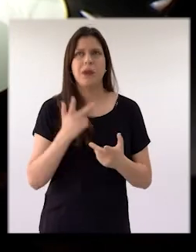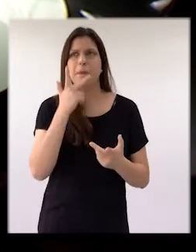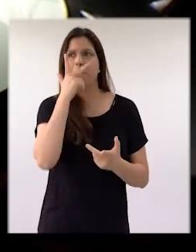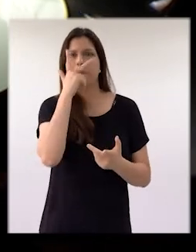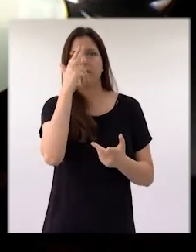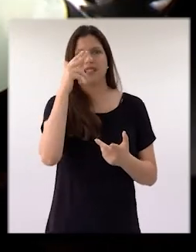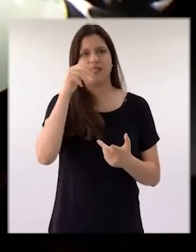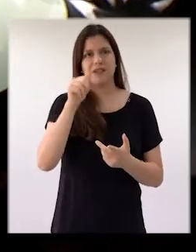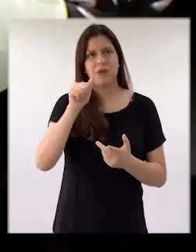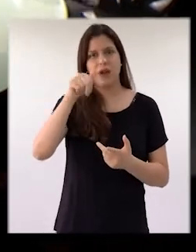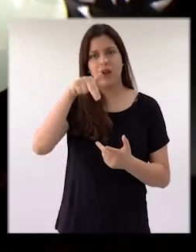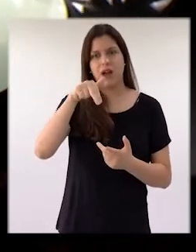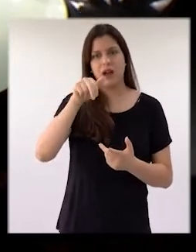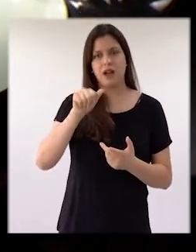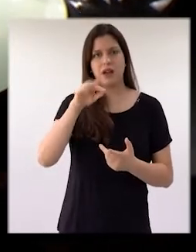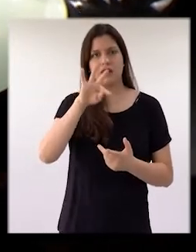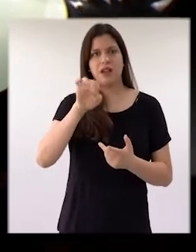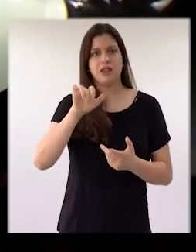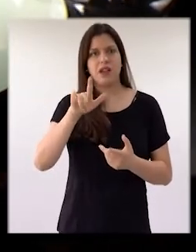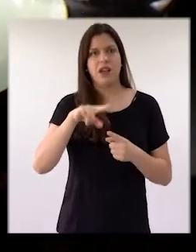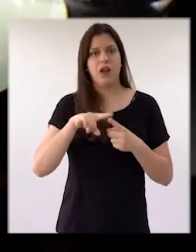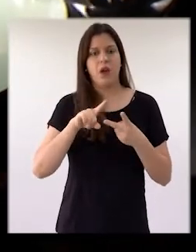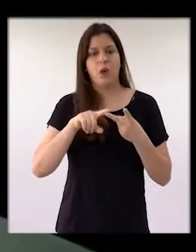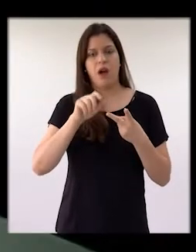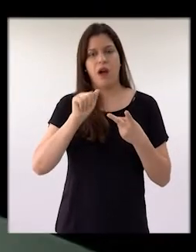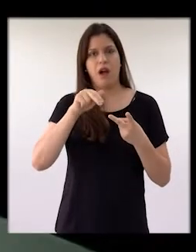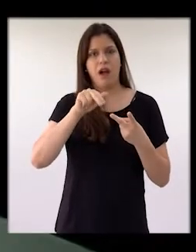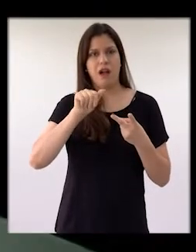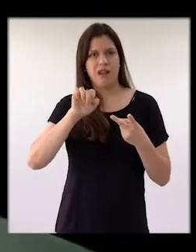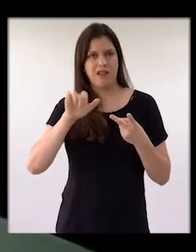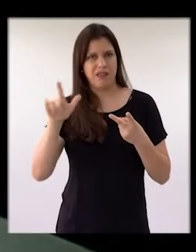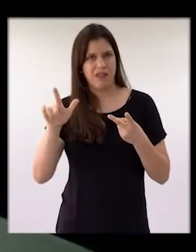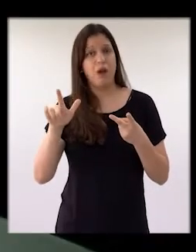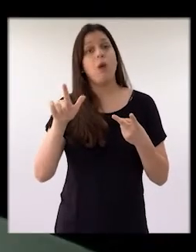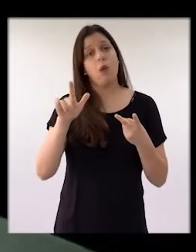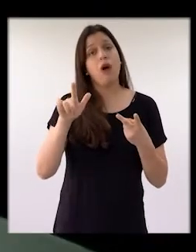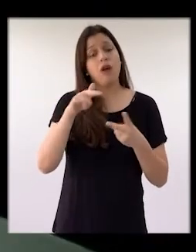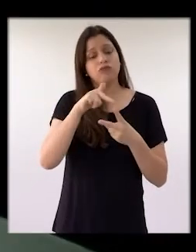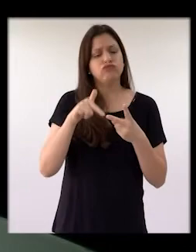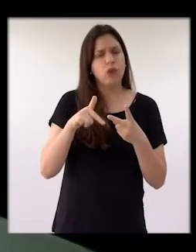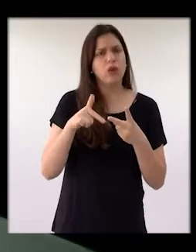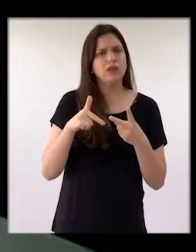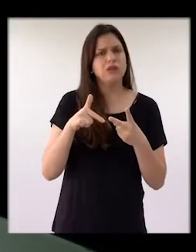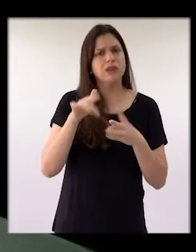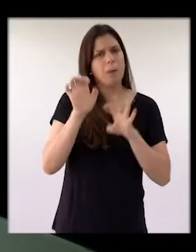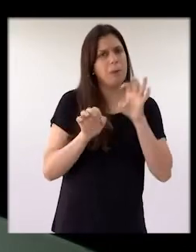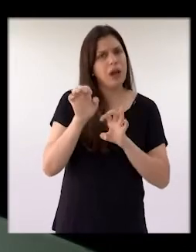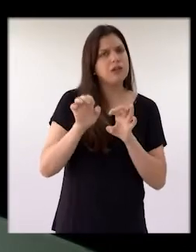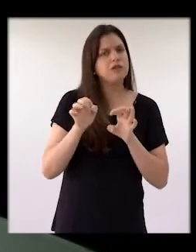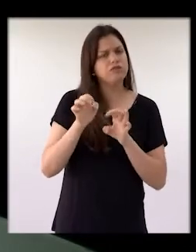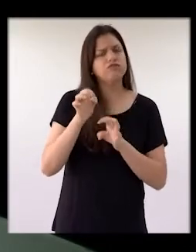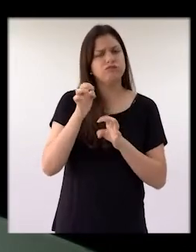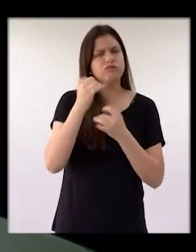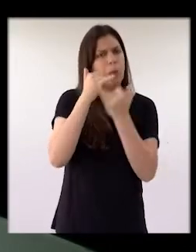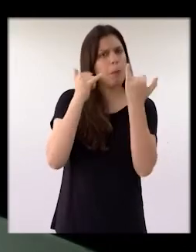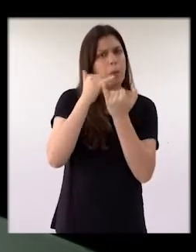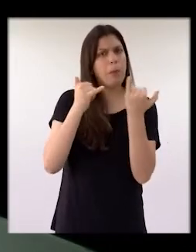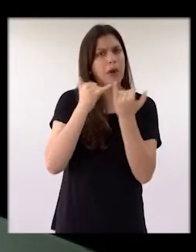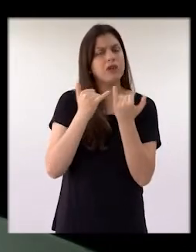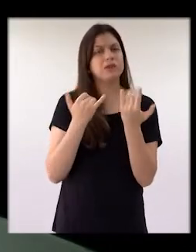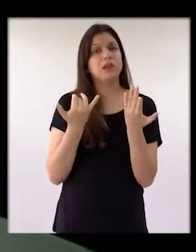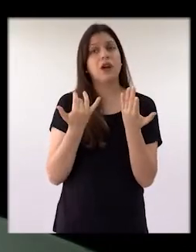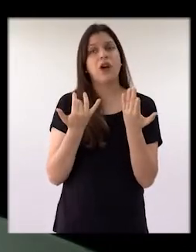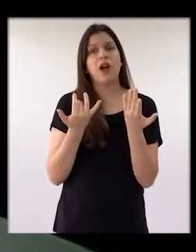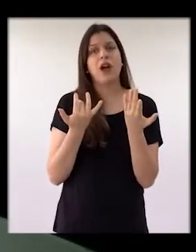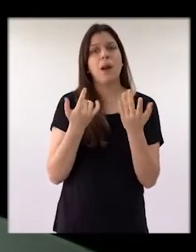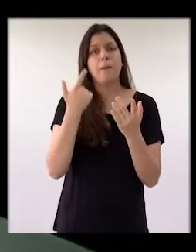das agências, né, assim como similar ao processo da Anatel e ANAEL, né, que fazem essa regulação principal, e também todo ali estabelecida a